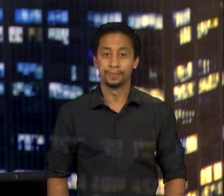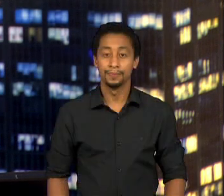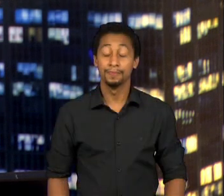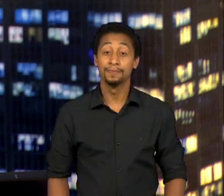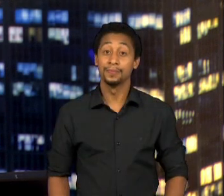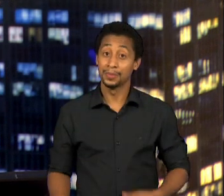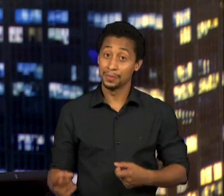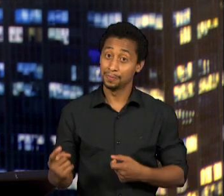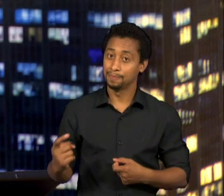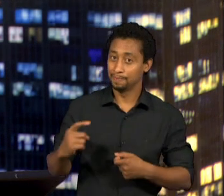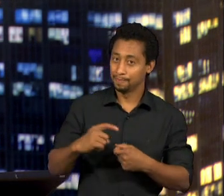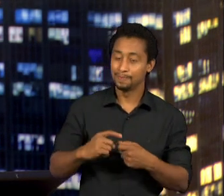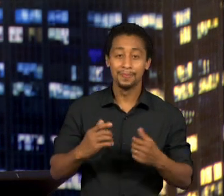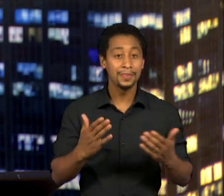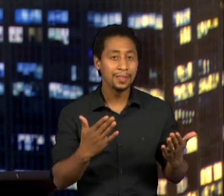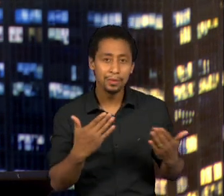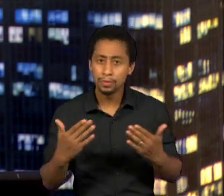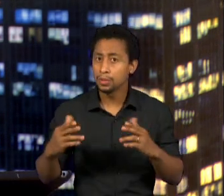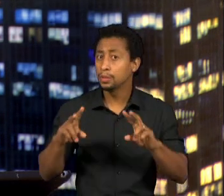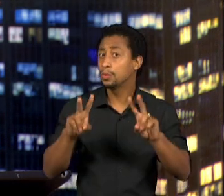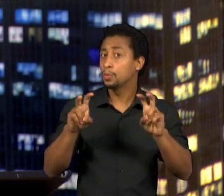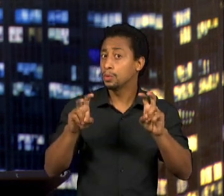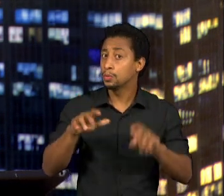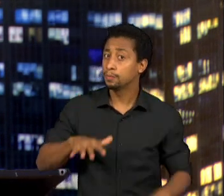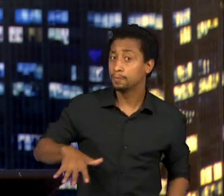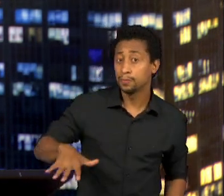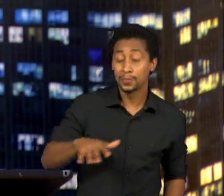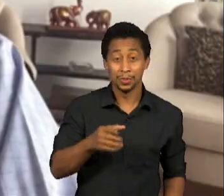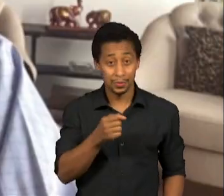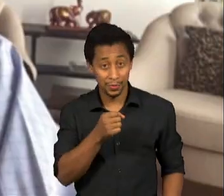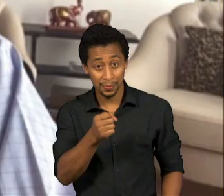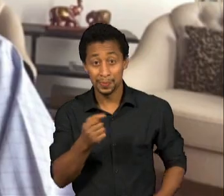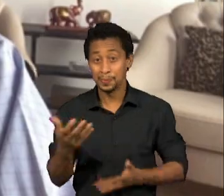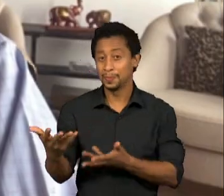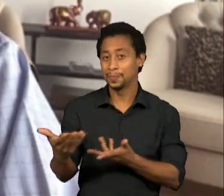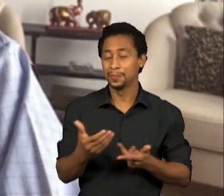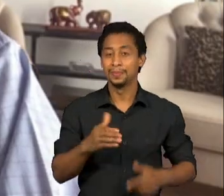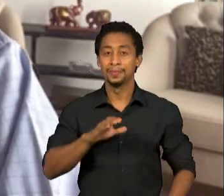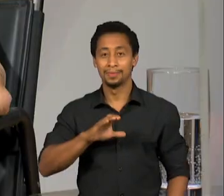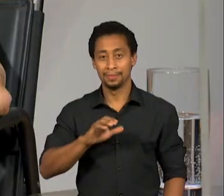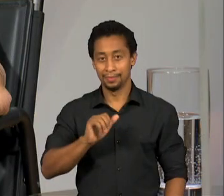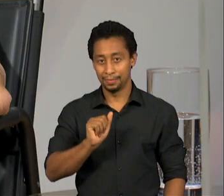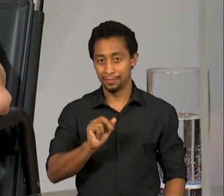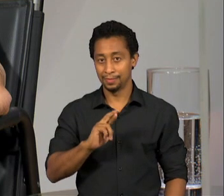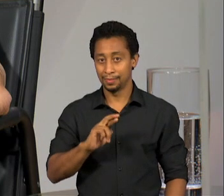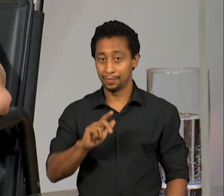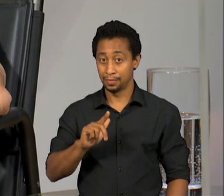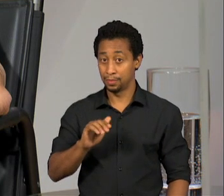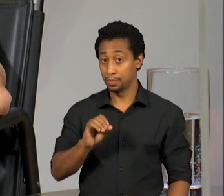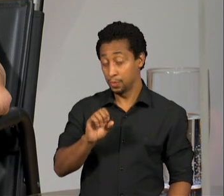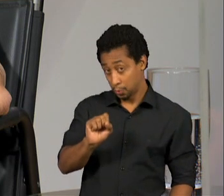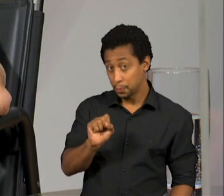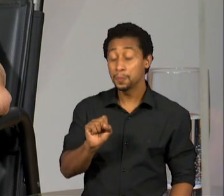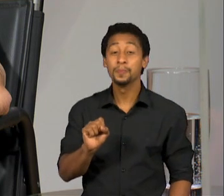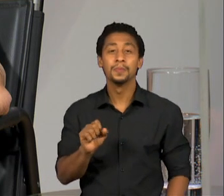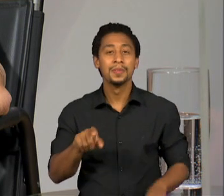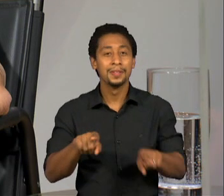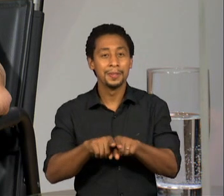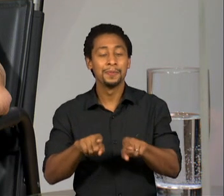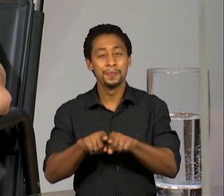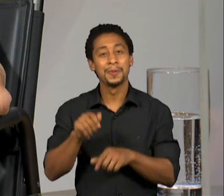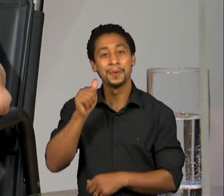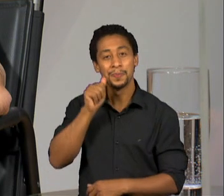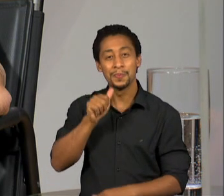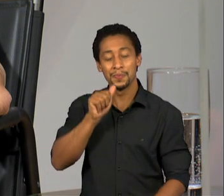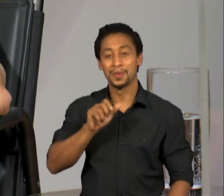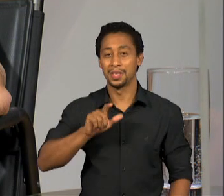Voltamos a conversar sobre o atual papel do jornalismo com o jornalista Carlos Monfort, a professora de comunicação e semiótica da PUC São